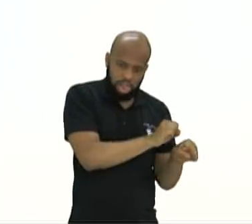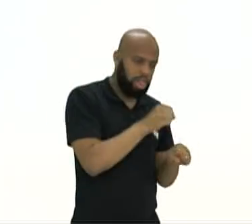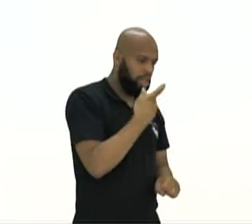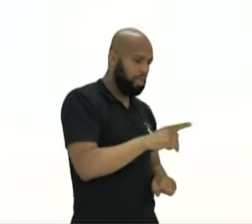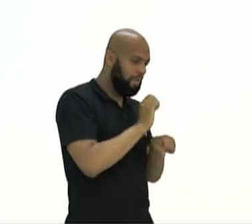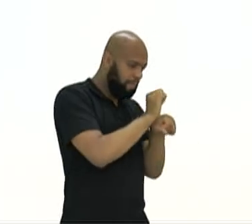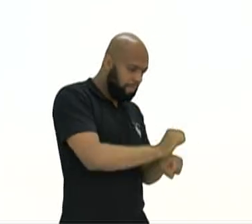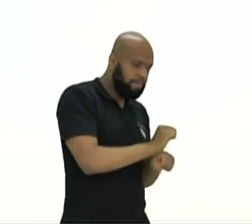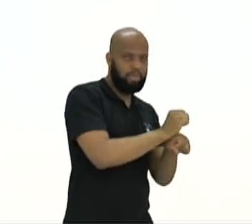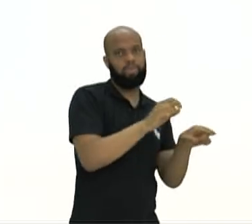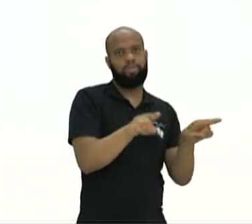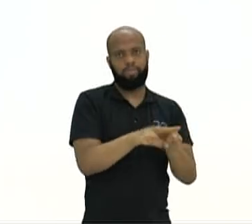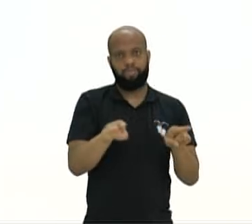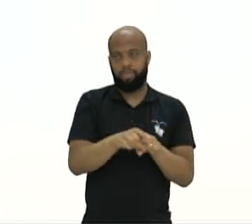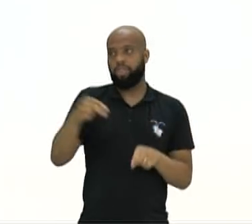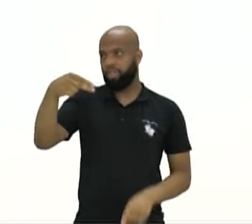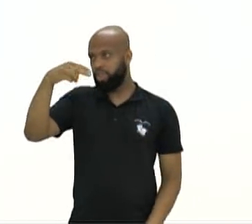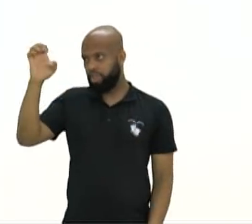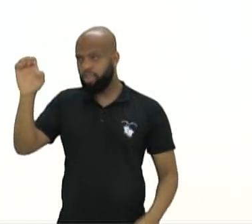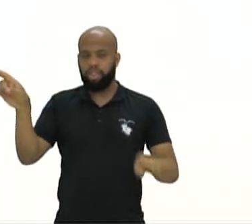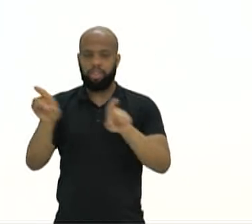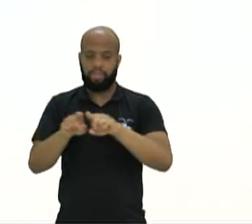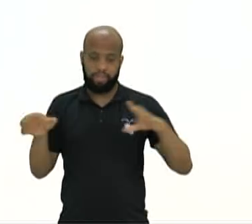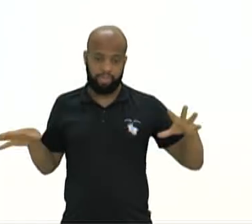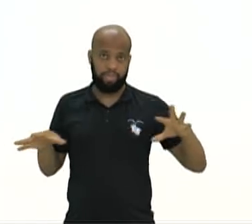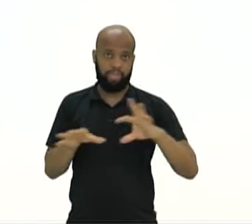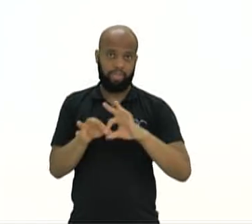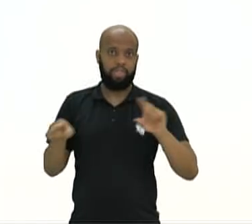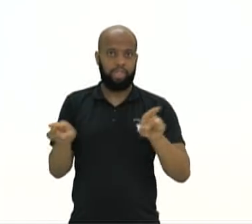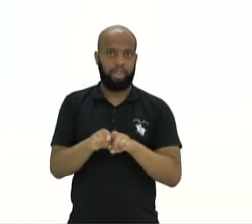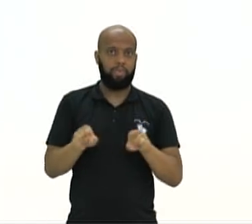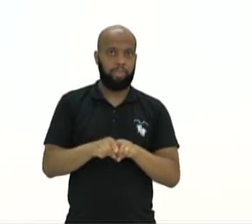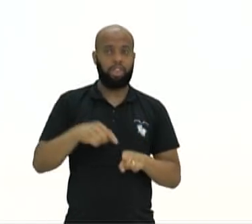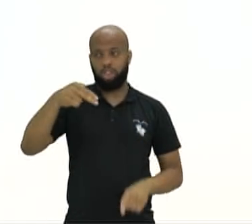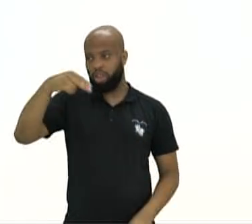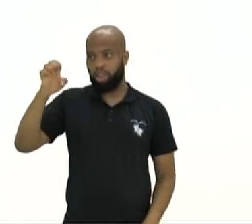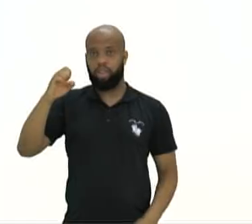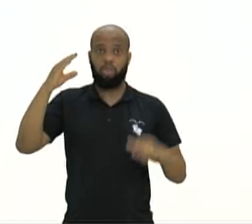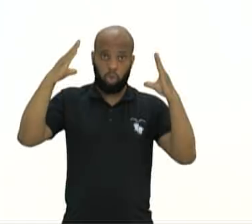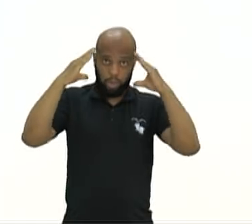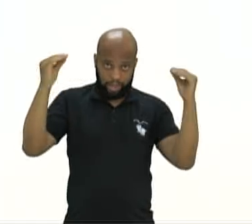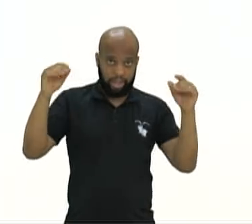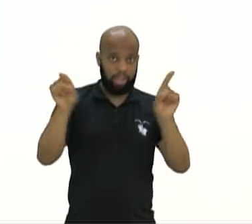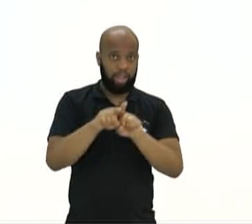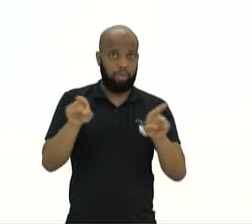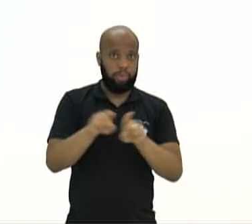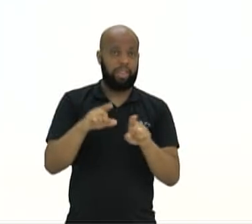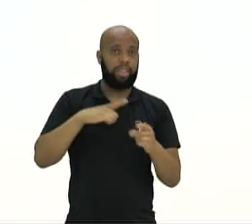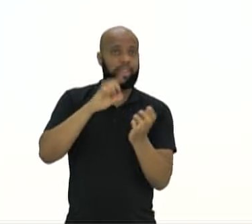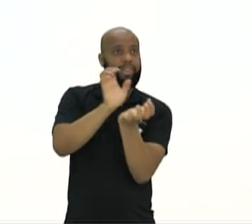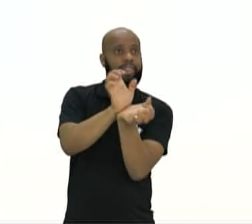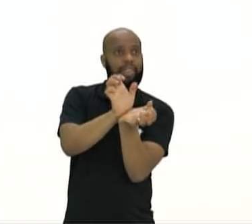África e Nordeste holandês, vamos chamar assim, né? No Recife,